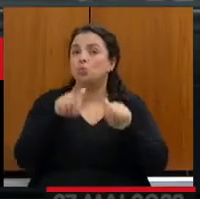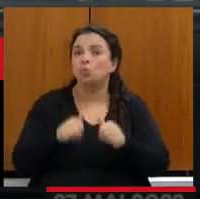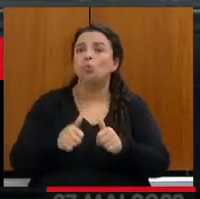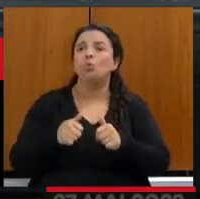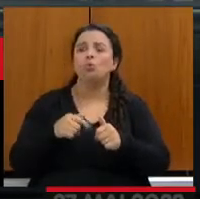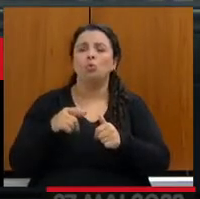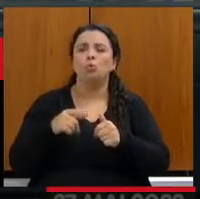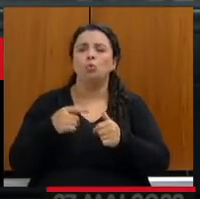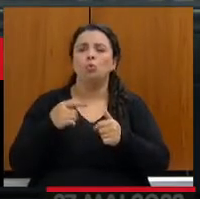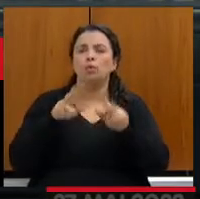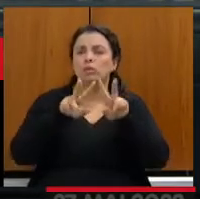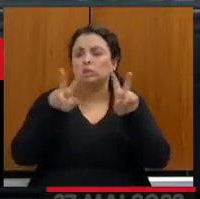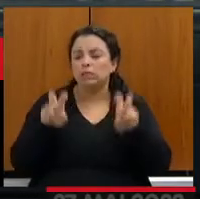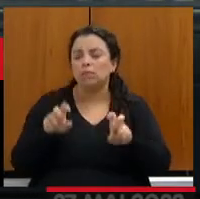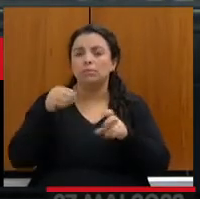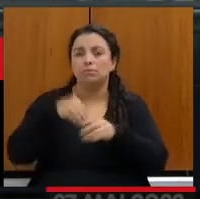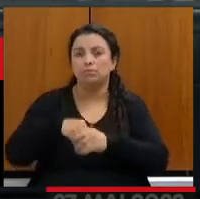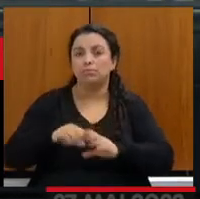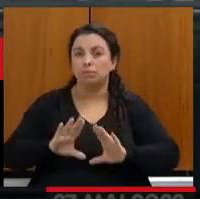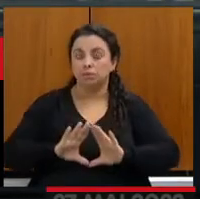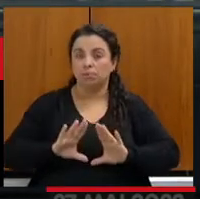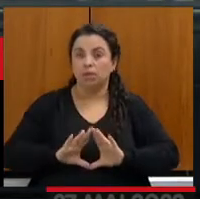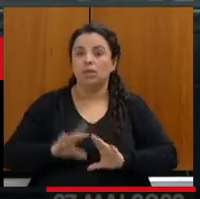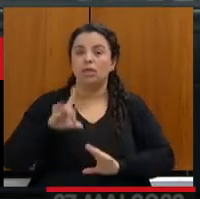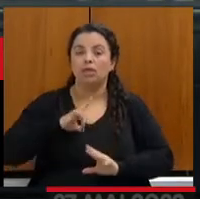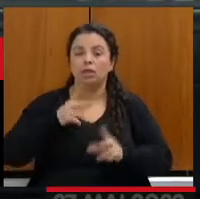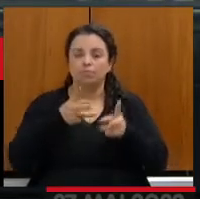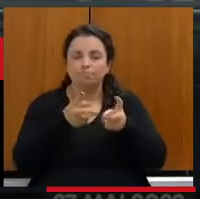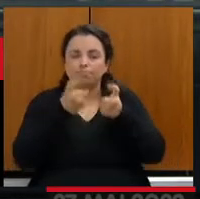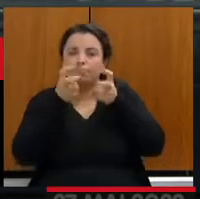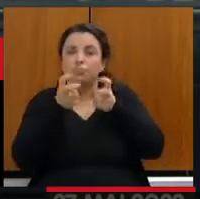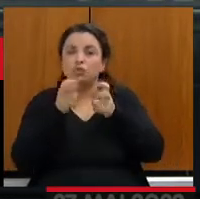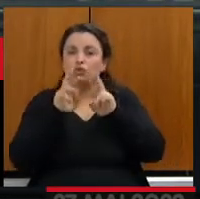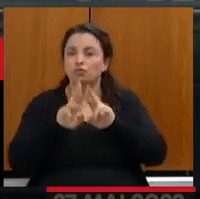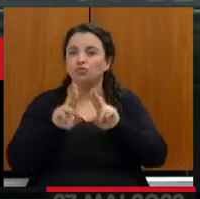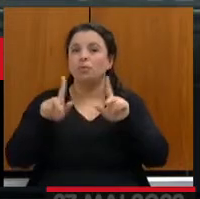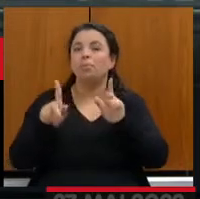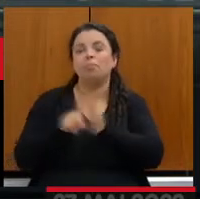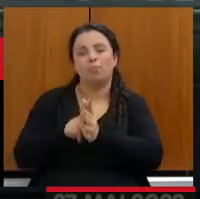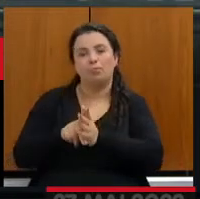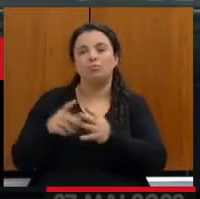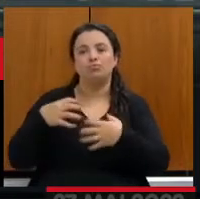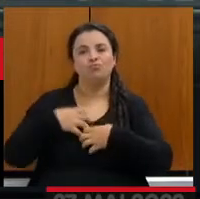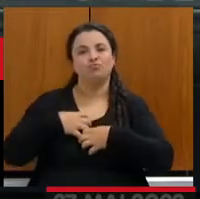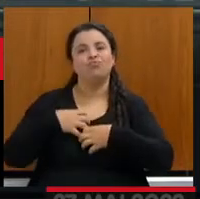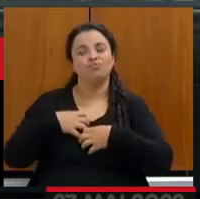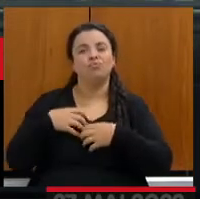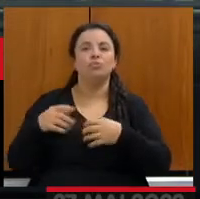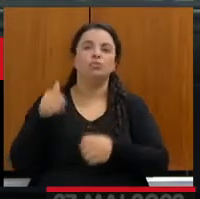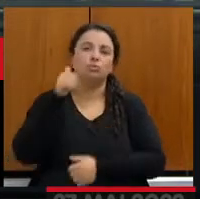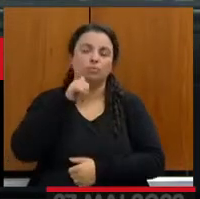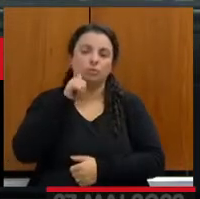o que se traduzem um olhar sempre diferenciado que elas oferecem a